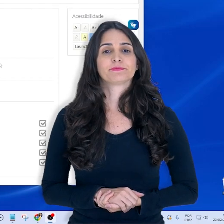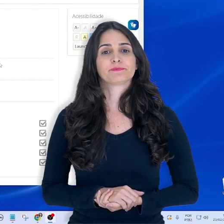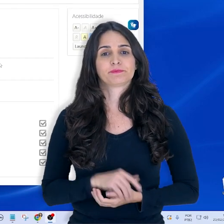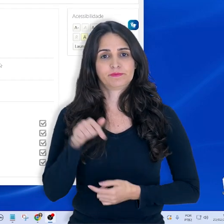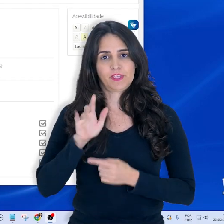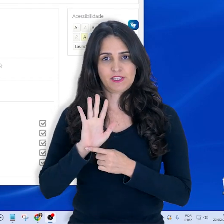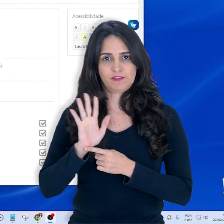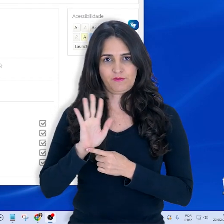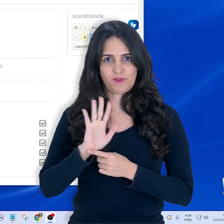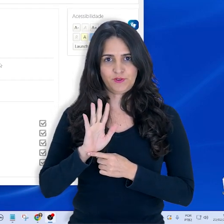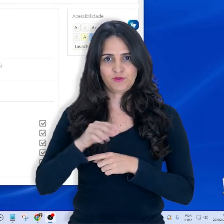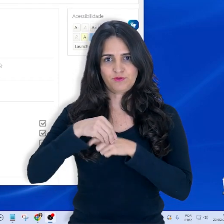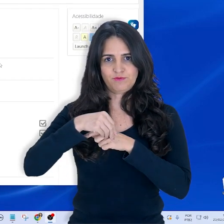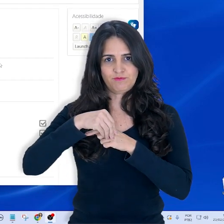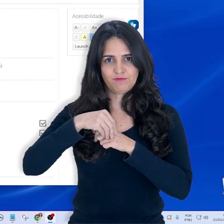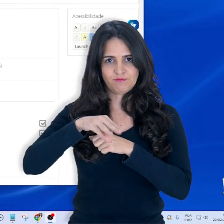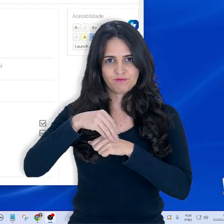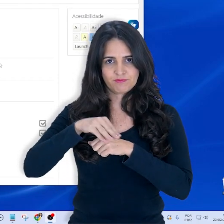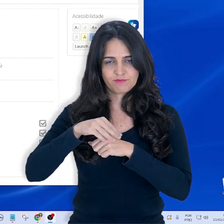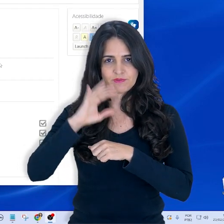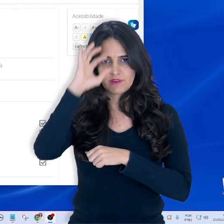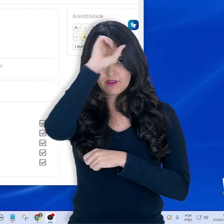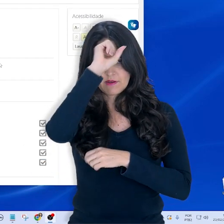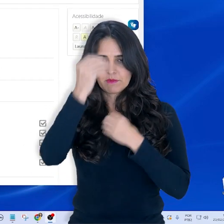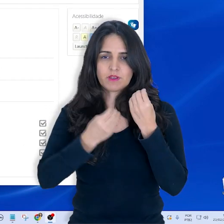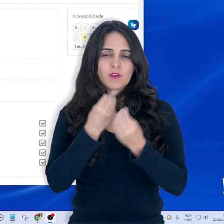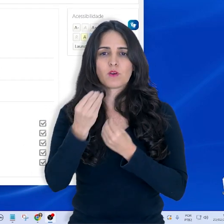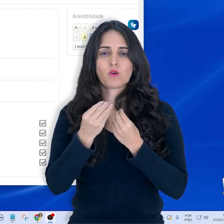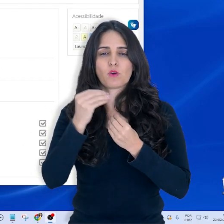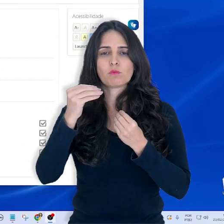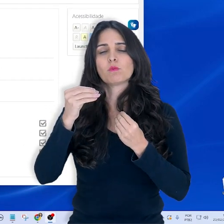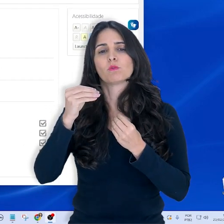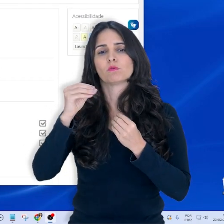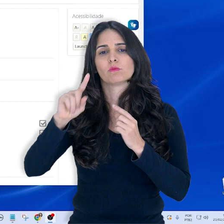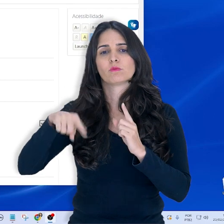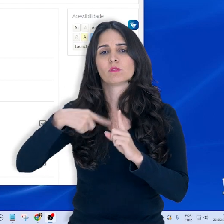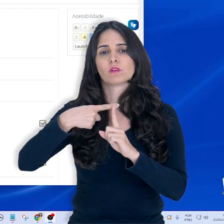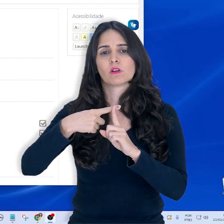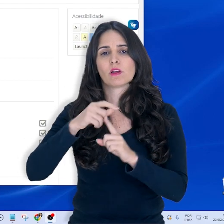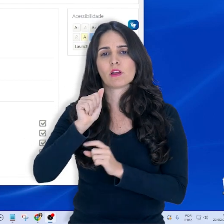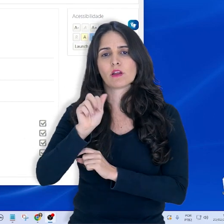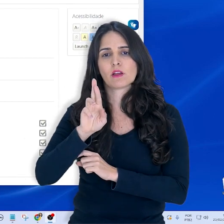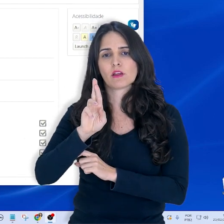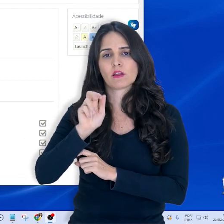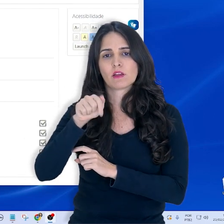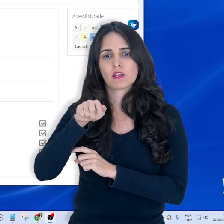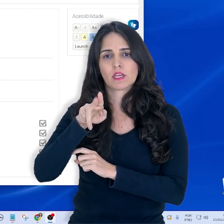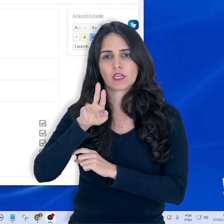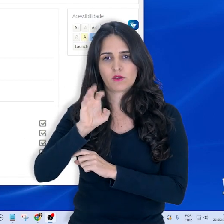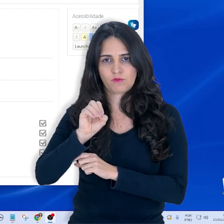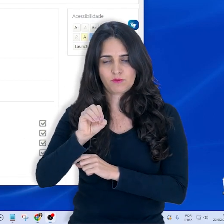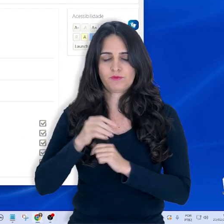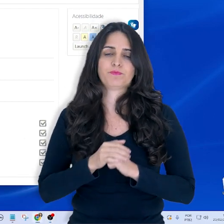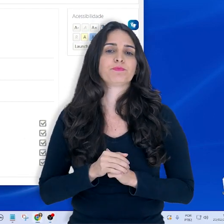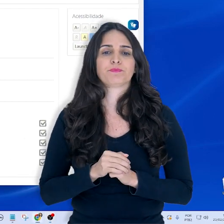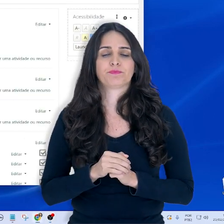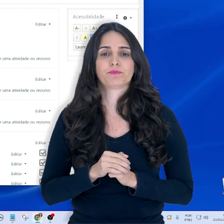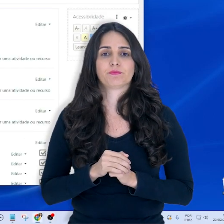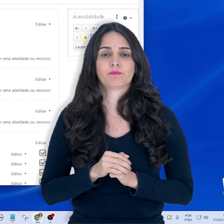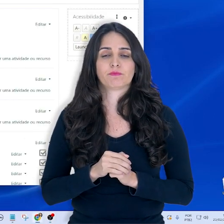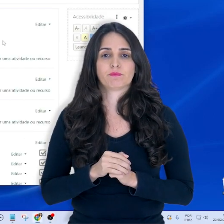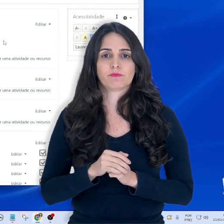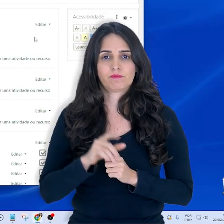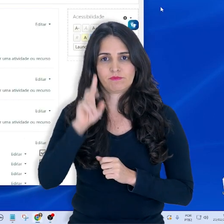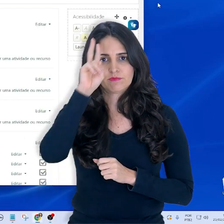Olá Neste vídeo tutorial nós vamos aprender a inserir o recurso arquivo primeiramente vamos ativar